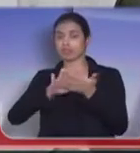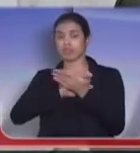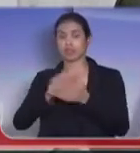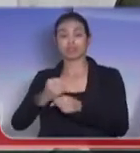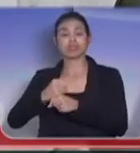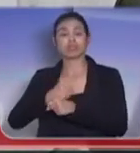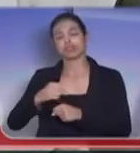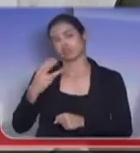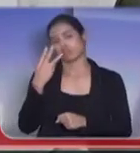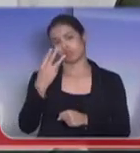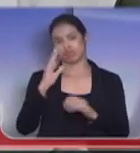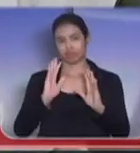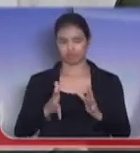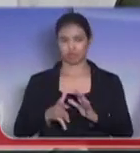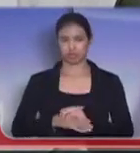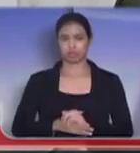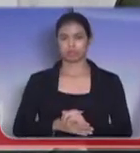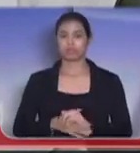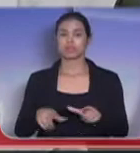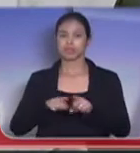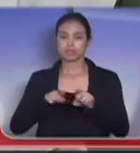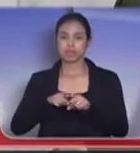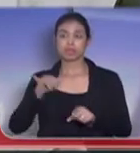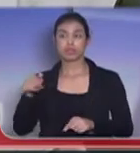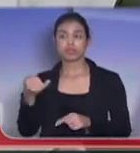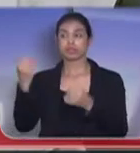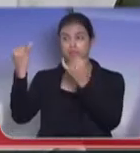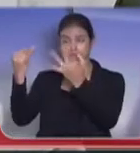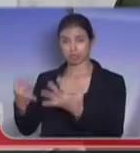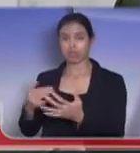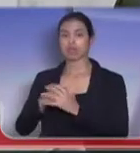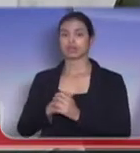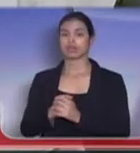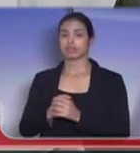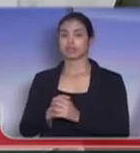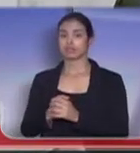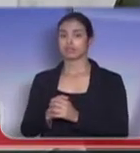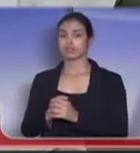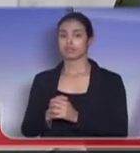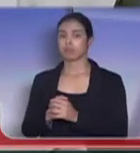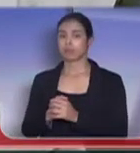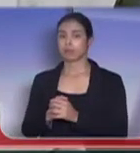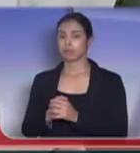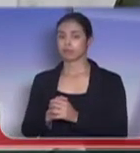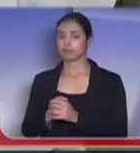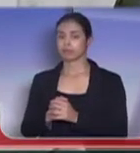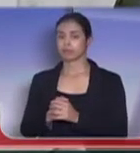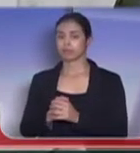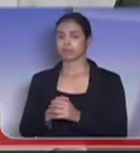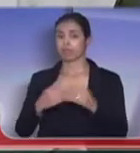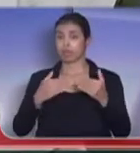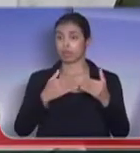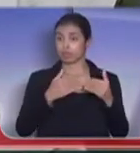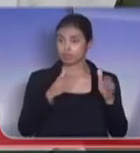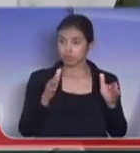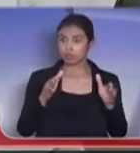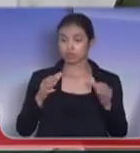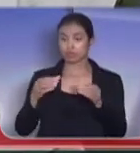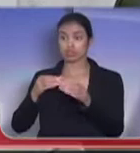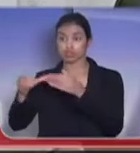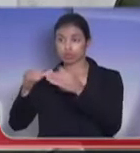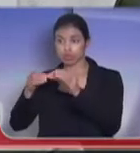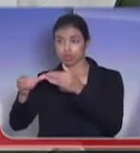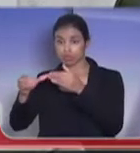reajuste salarial aproveitei também para dizer da necessidade da abertura de um concurso para os